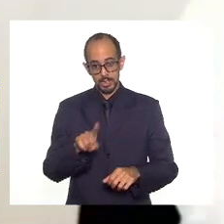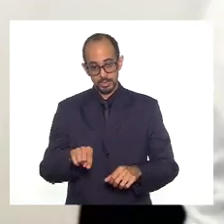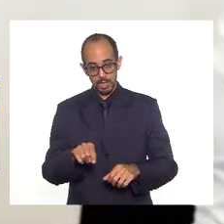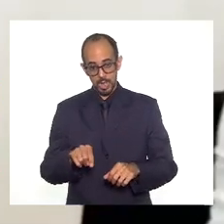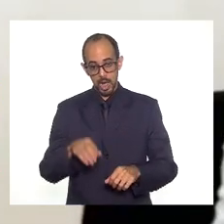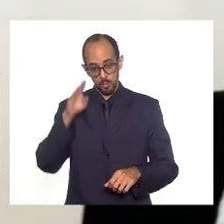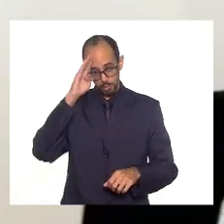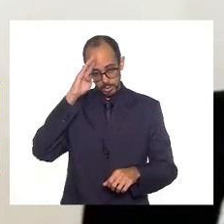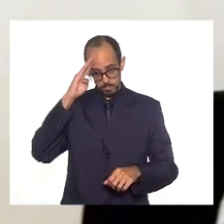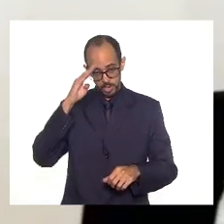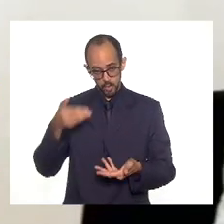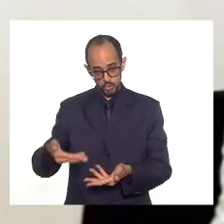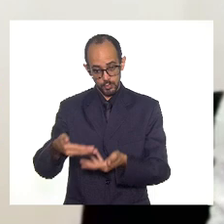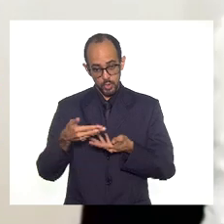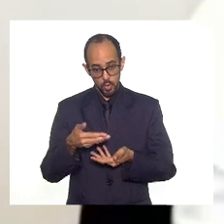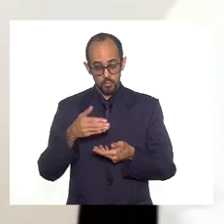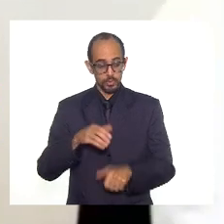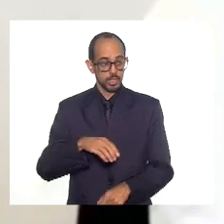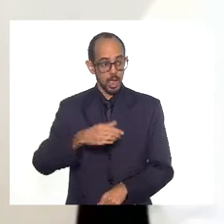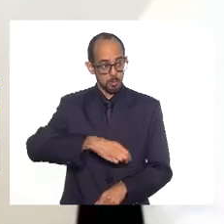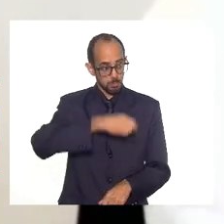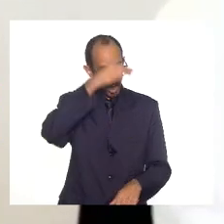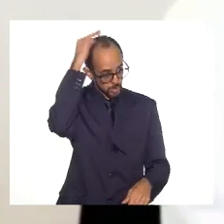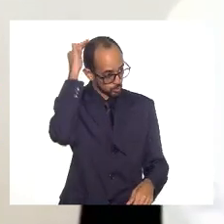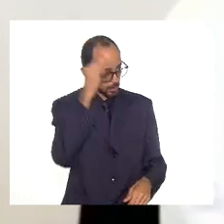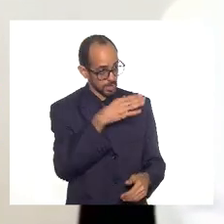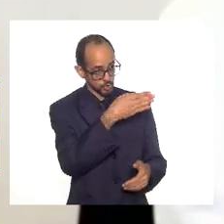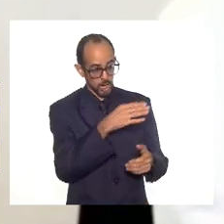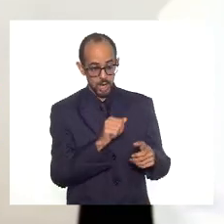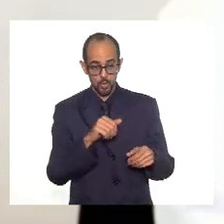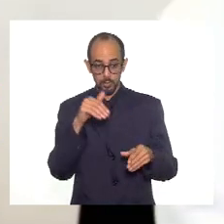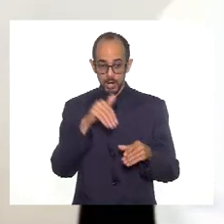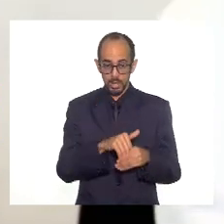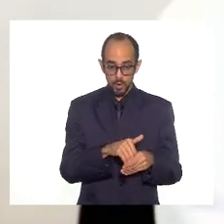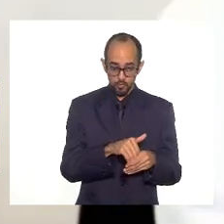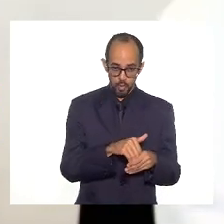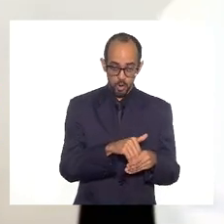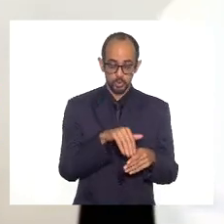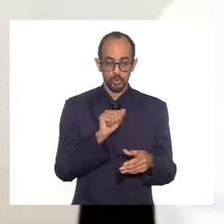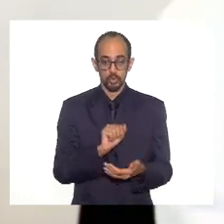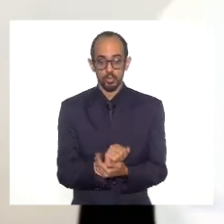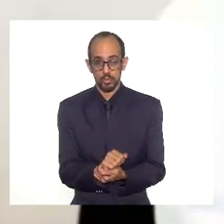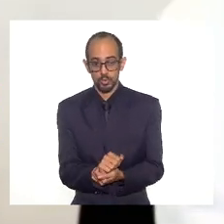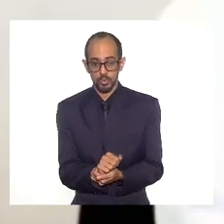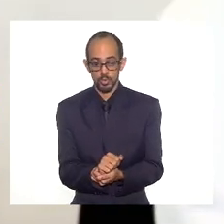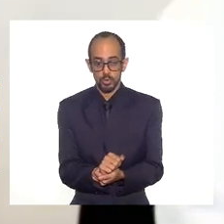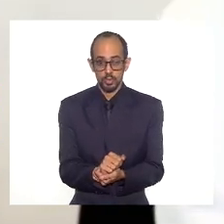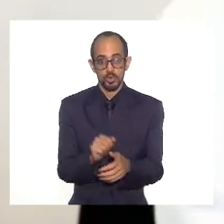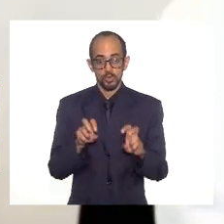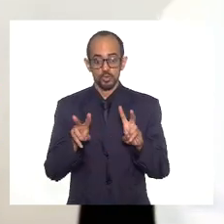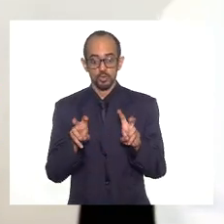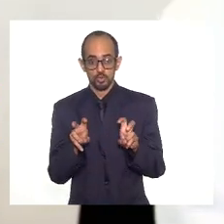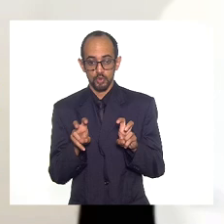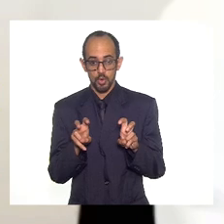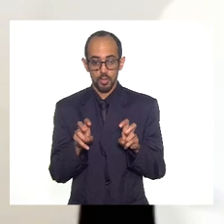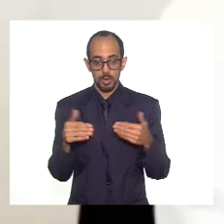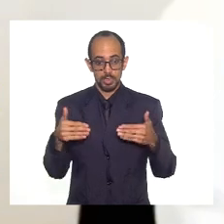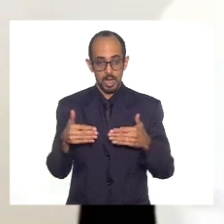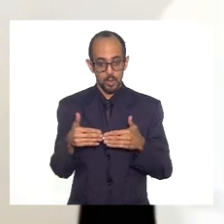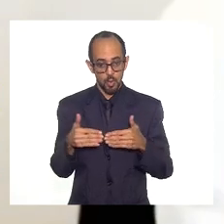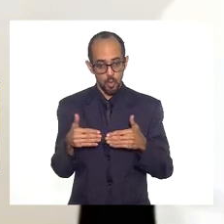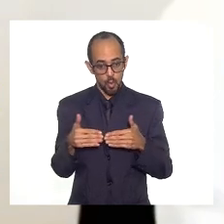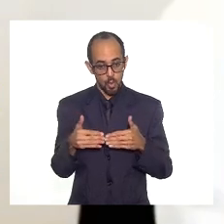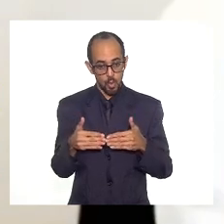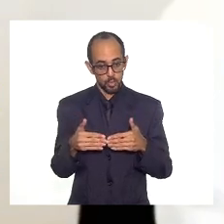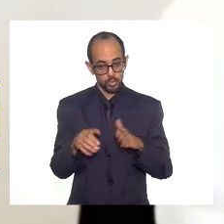Vou convidar o deputado Márcio Pacheco para dar um voto, para chamar o voto em relação a esse acordo, em relação à